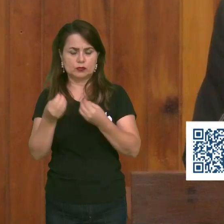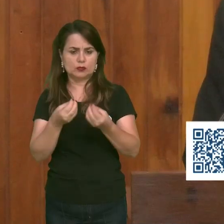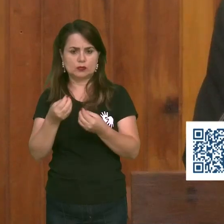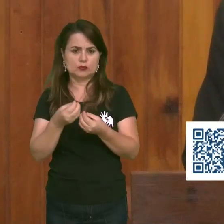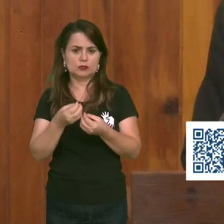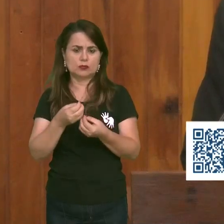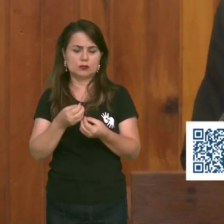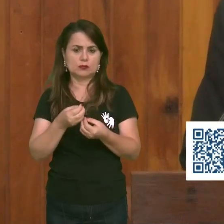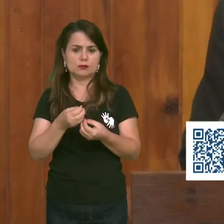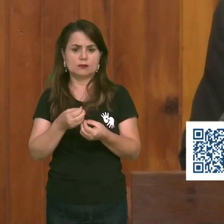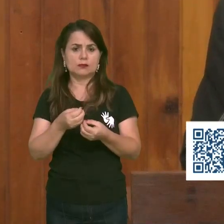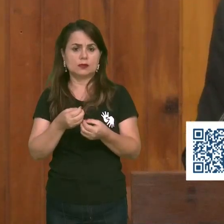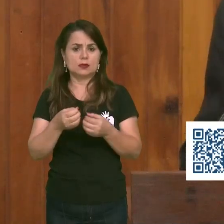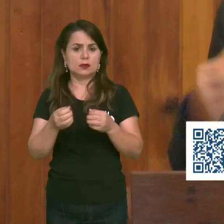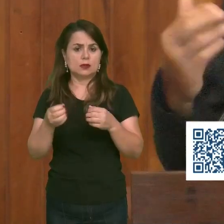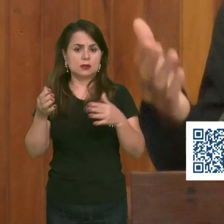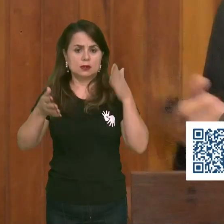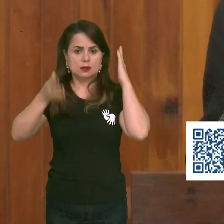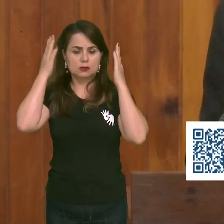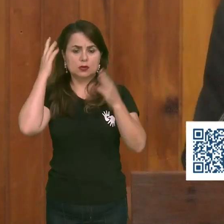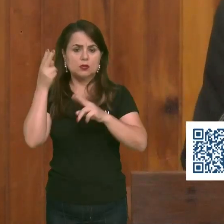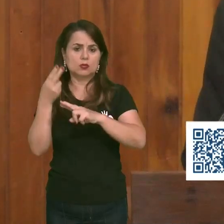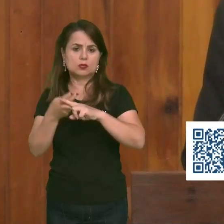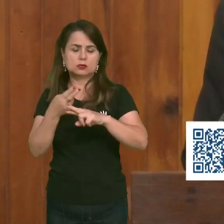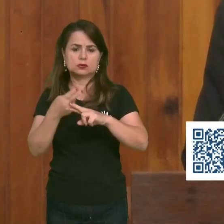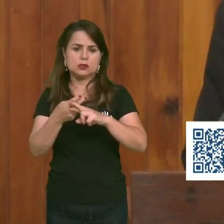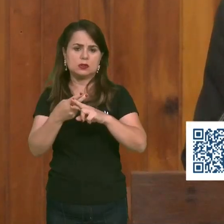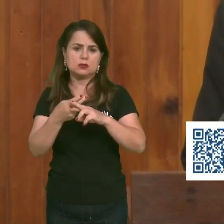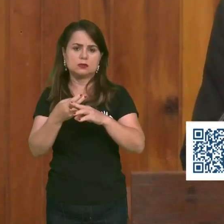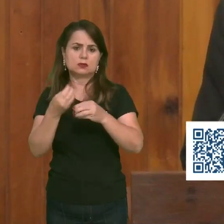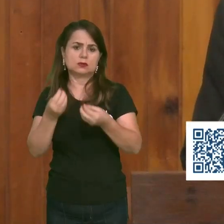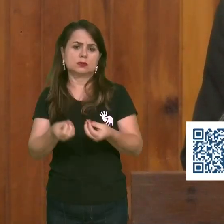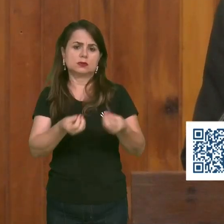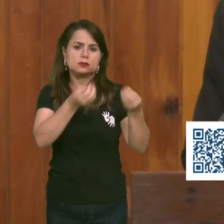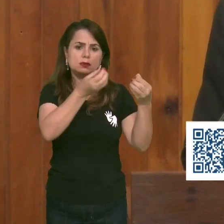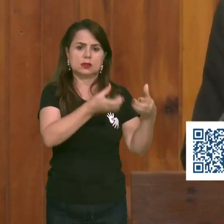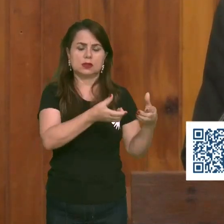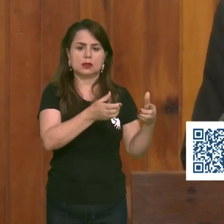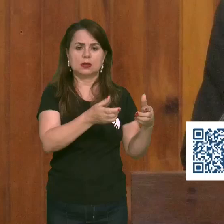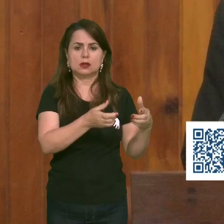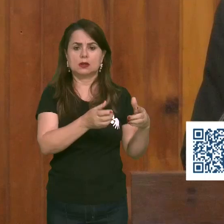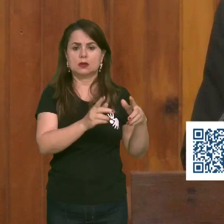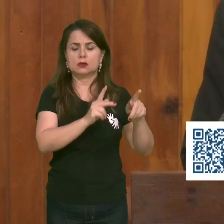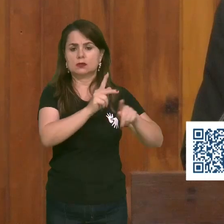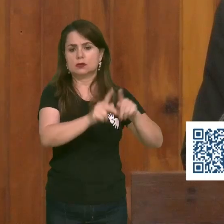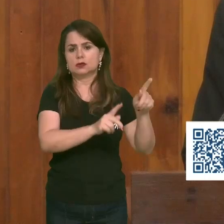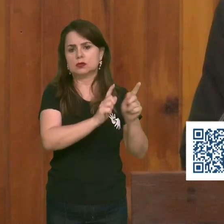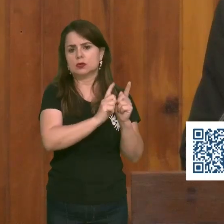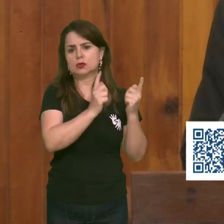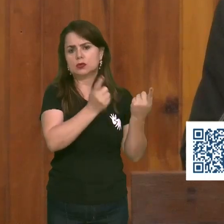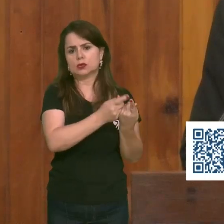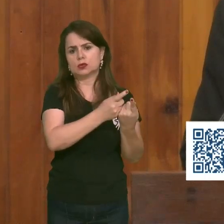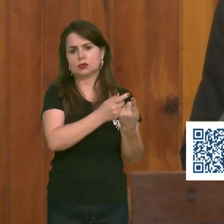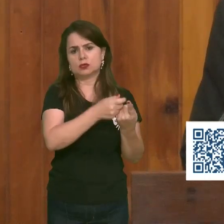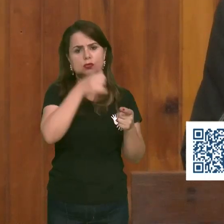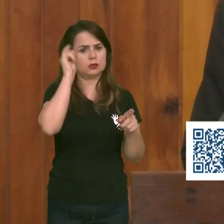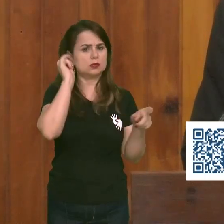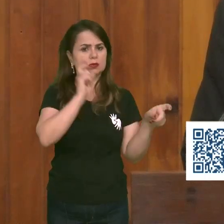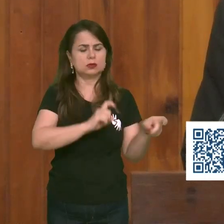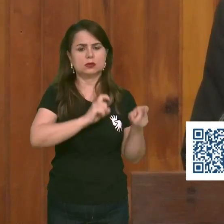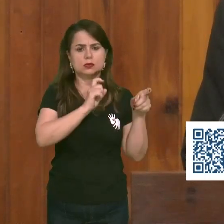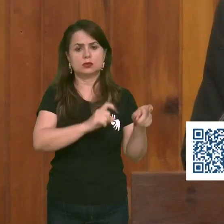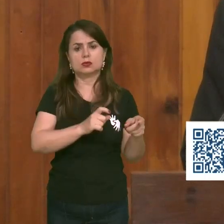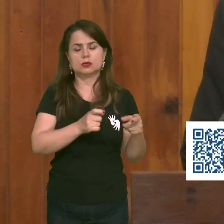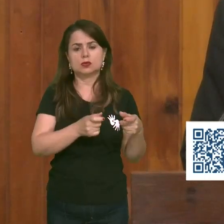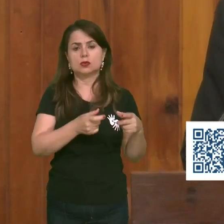esses caminhões usados aí Para que sejam aproveitados junta com a secretaria da Agricultura que vai fazer aí